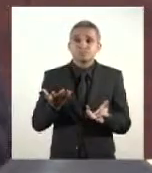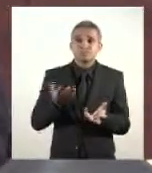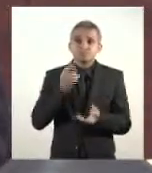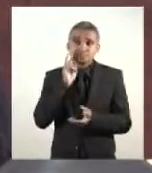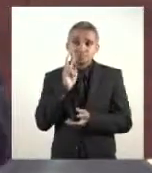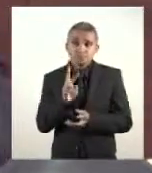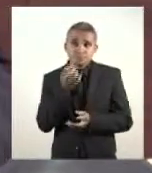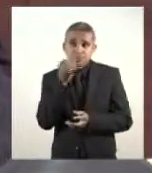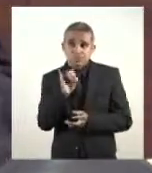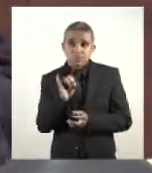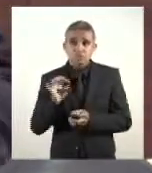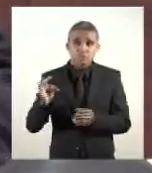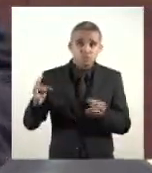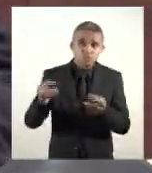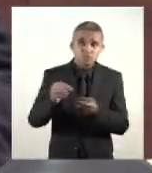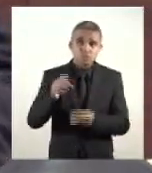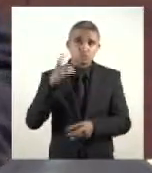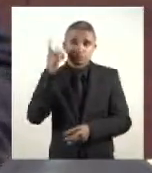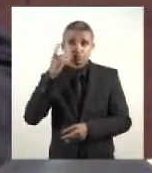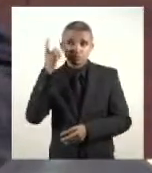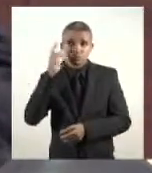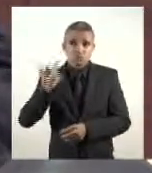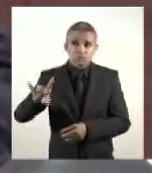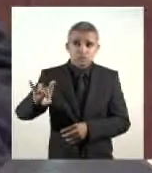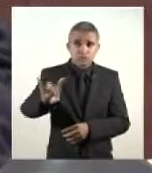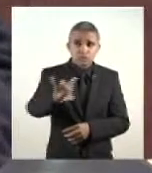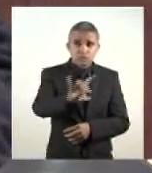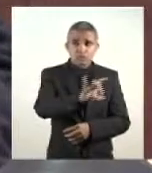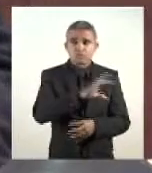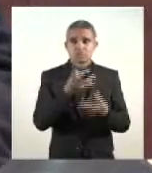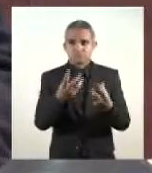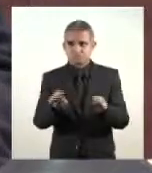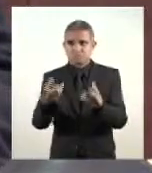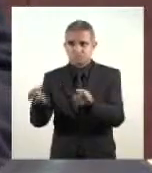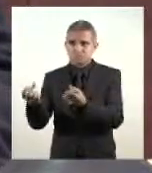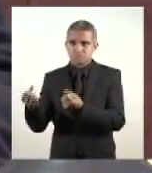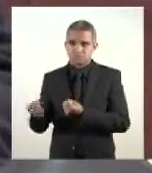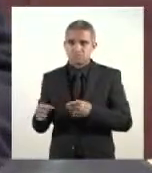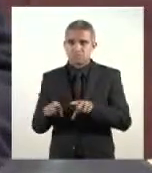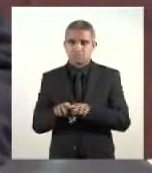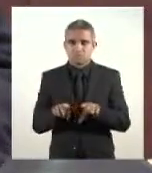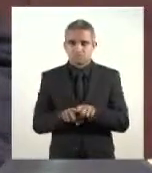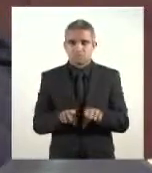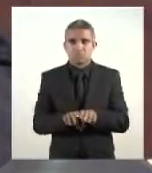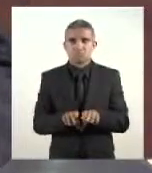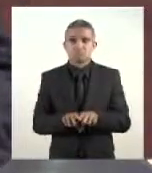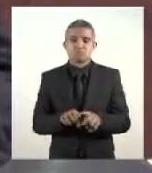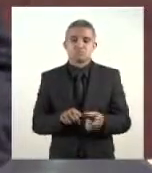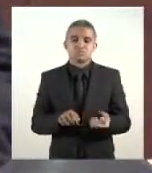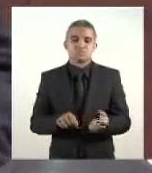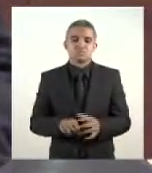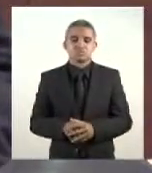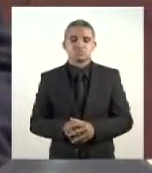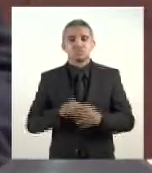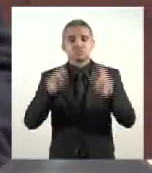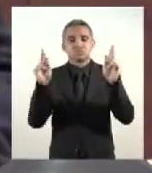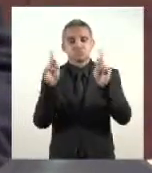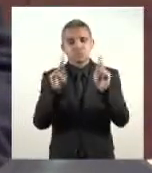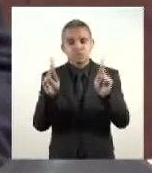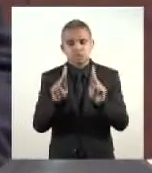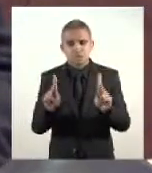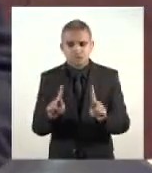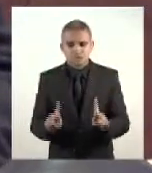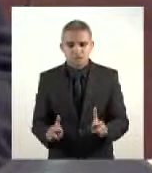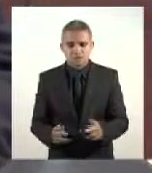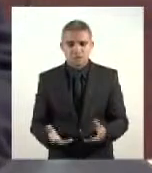contagie todos esses deputados e todos os organismos envolvidos em uma paz maior, que